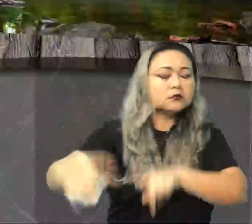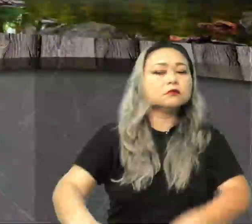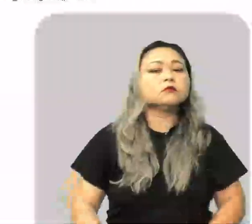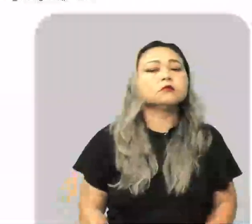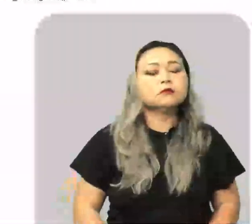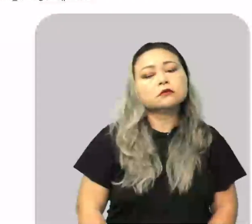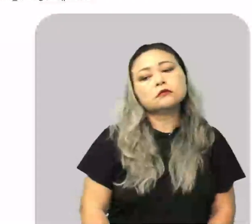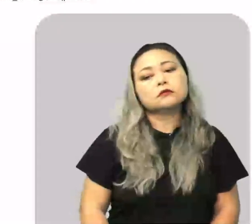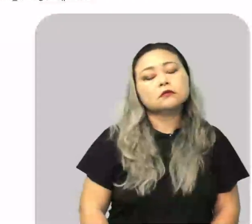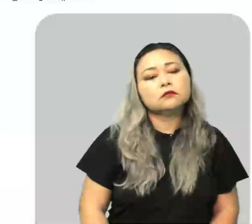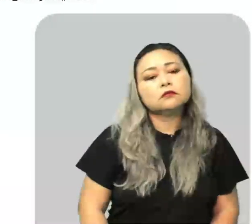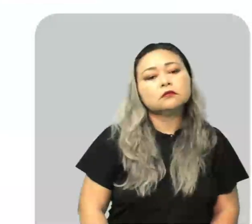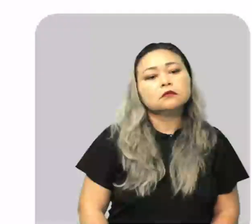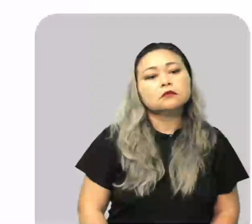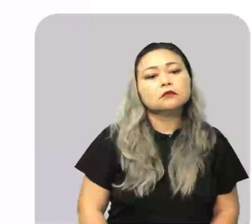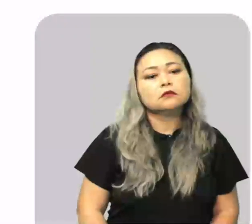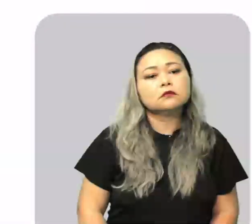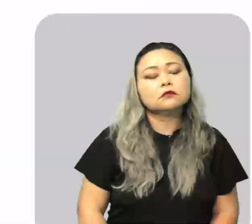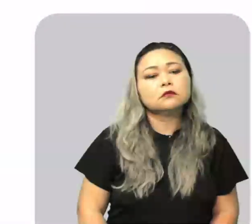lá, continuando.